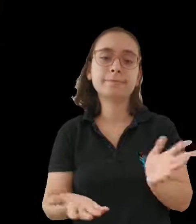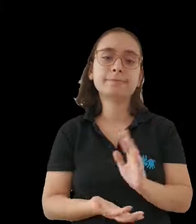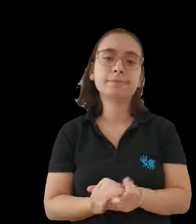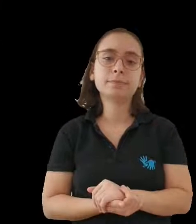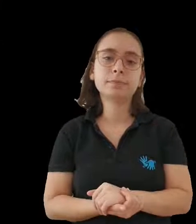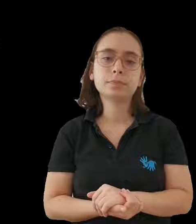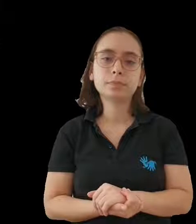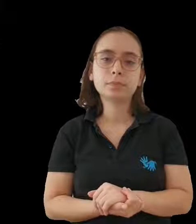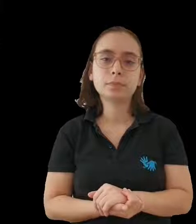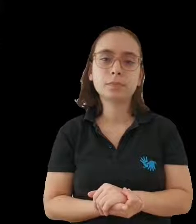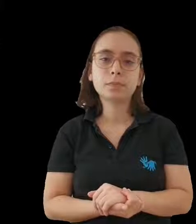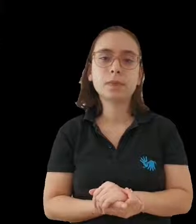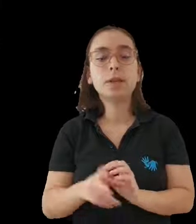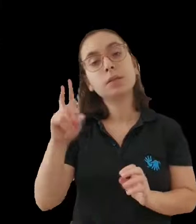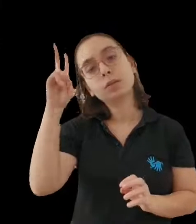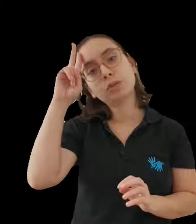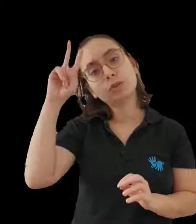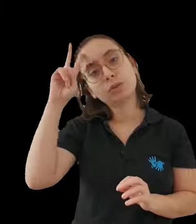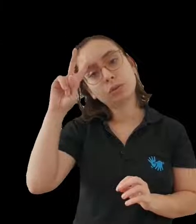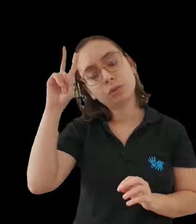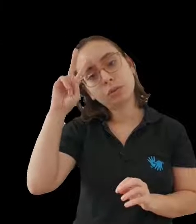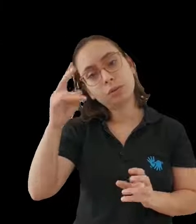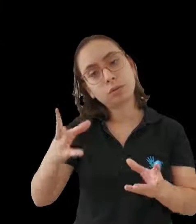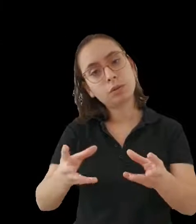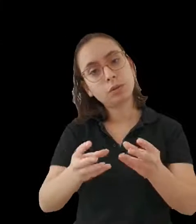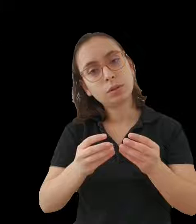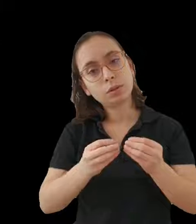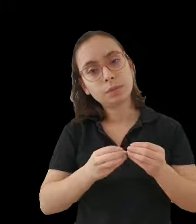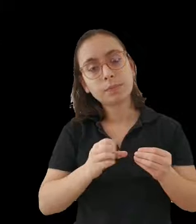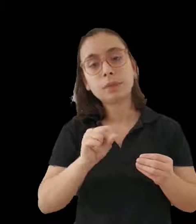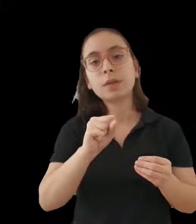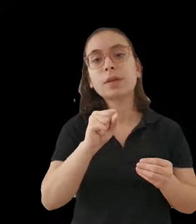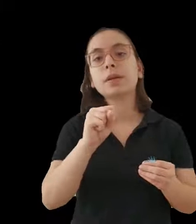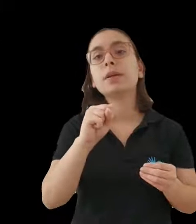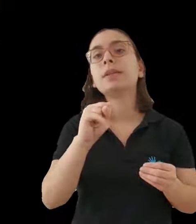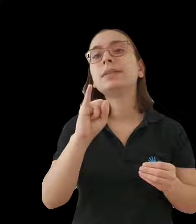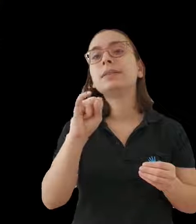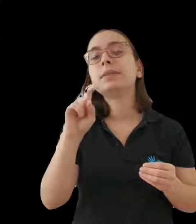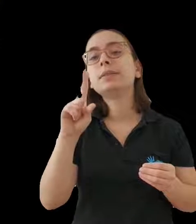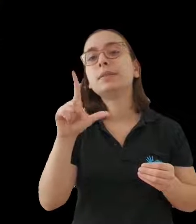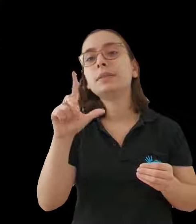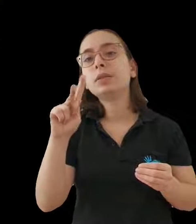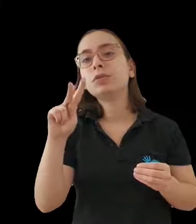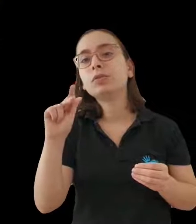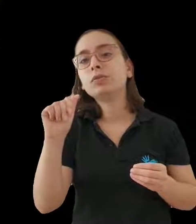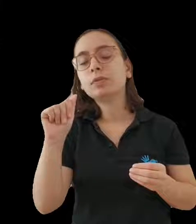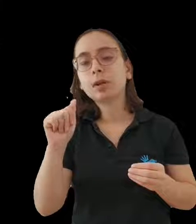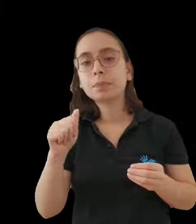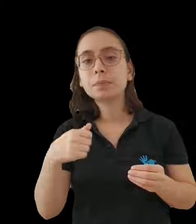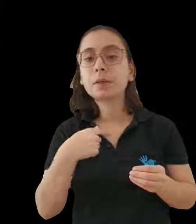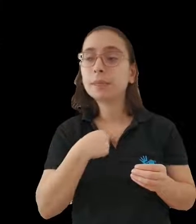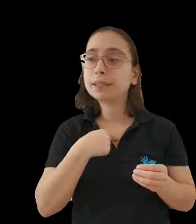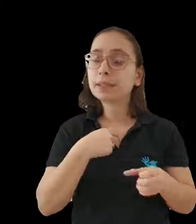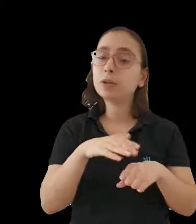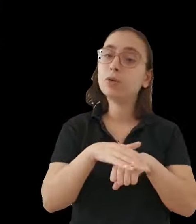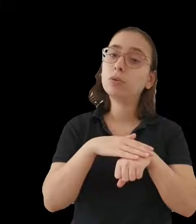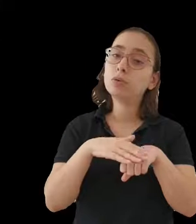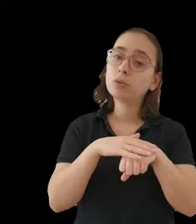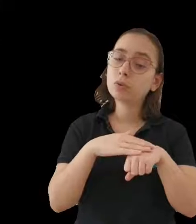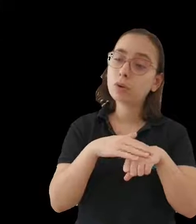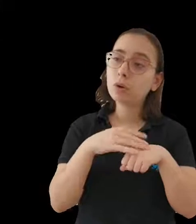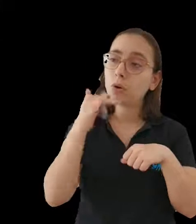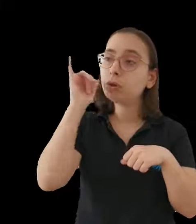autor que recolheu. Então, por exemplo, essa história, ela foi recolhida pelo Silvio Romero, a versão que eu li. Só que a forma que